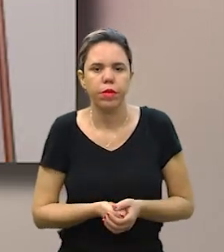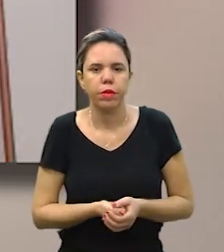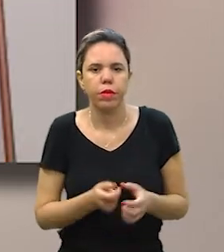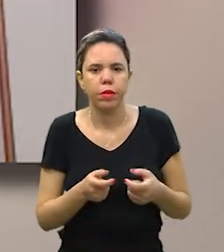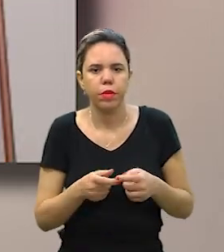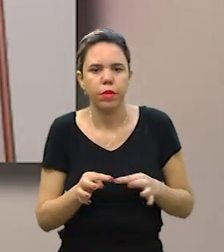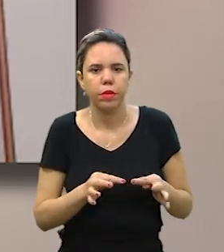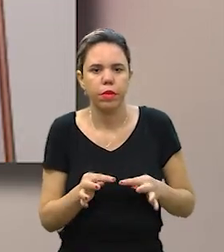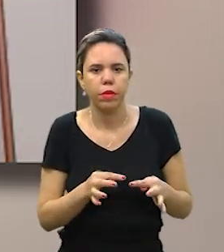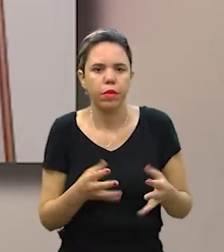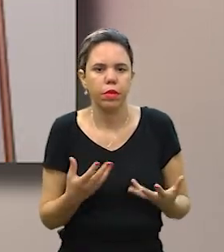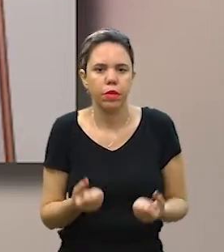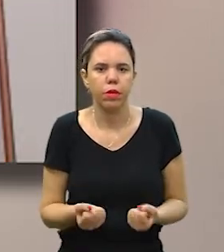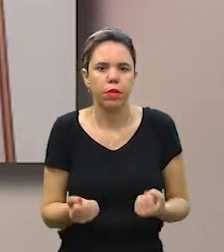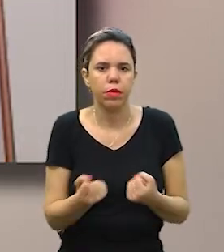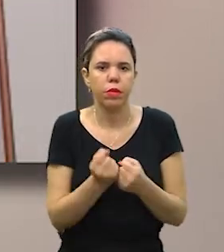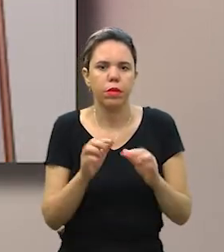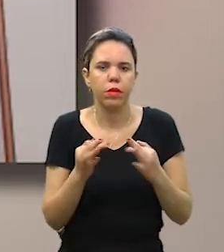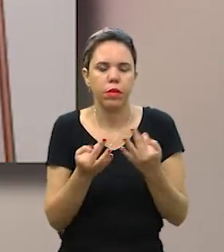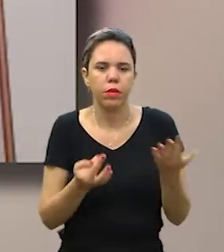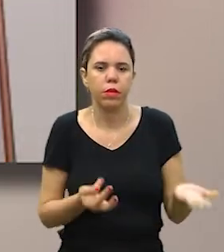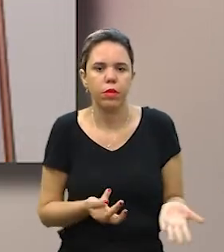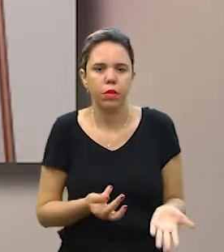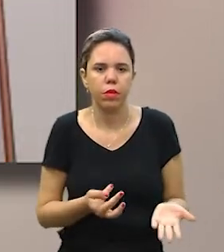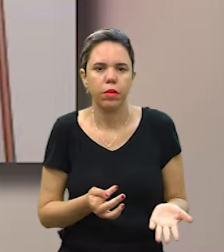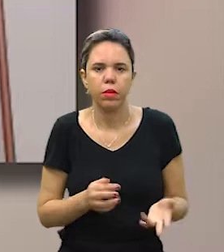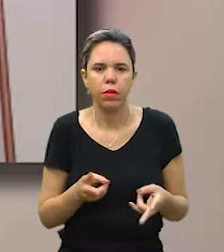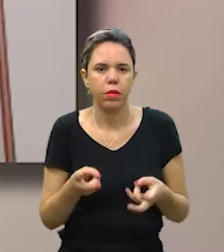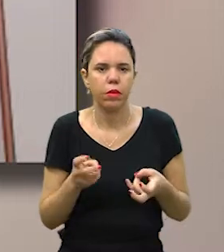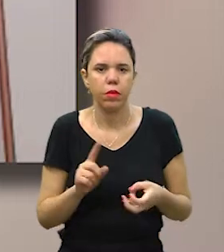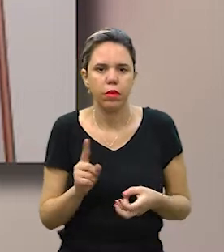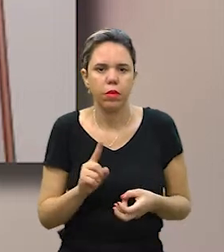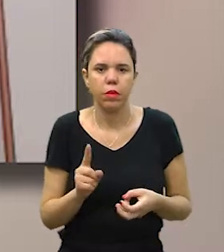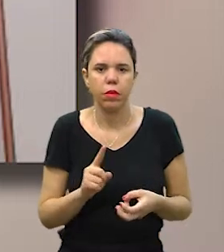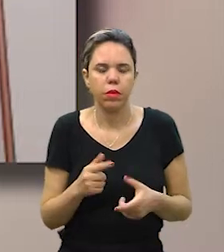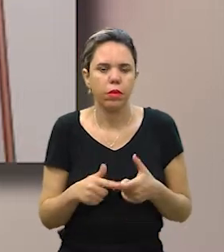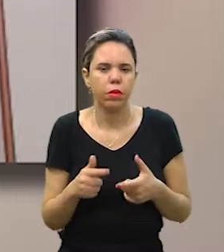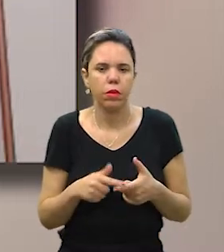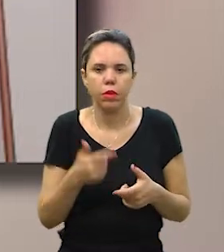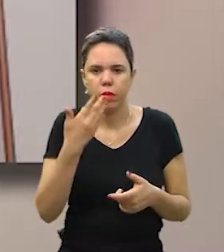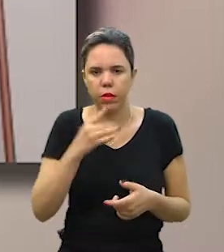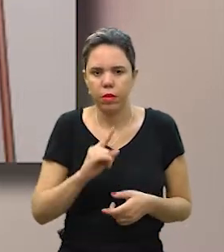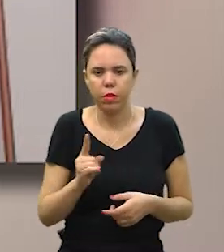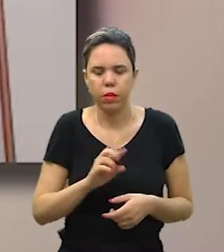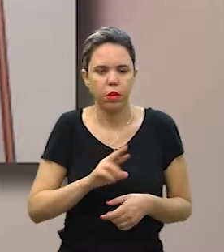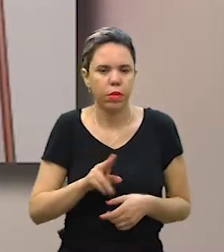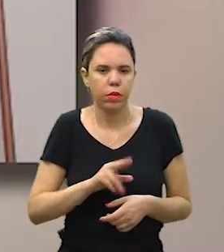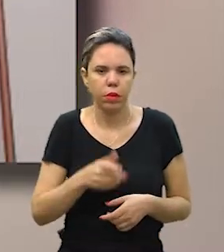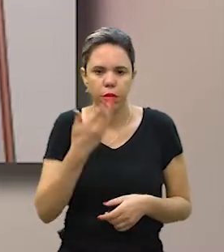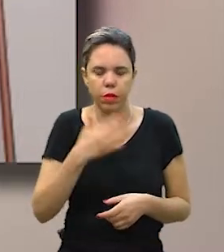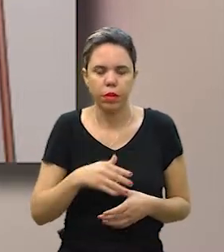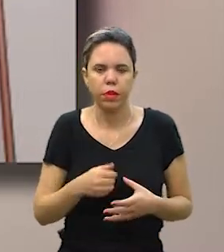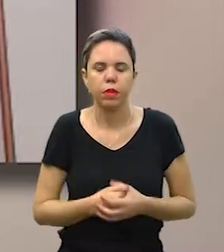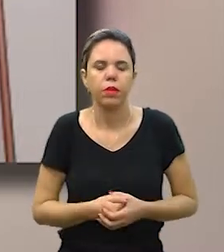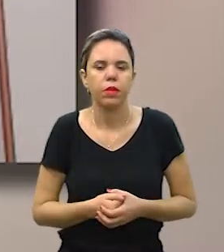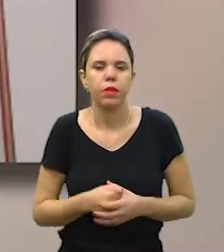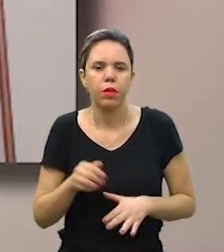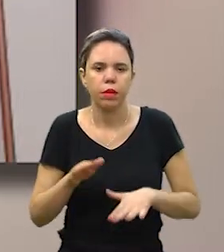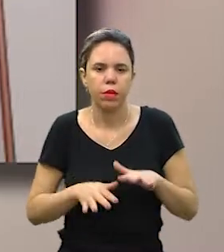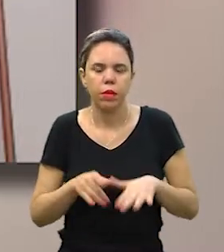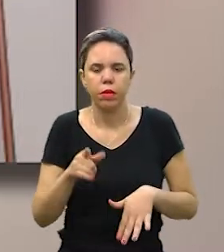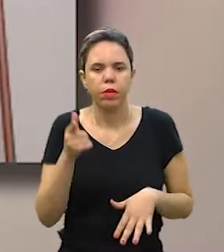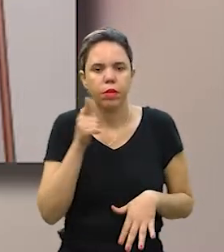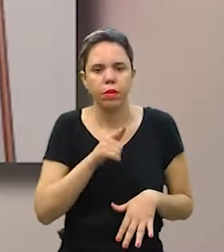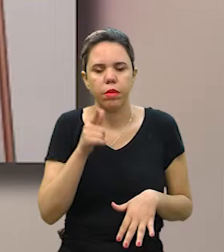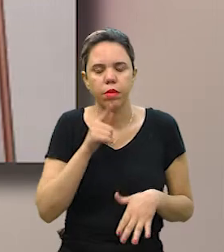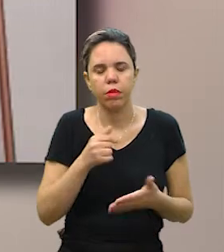O pediatra ele tem que acolher a família, não olhar, às vezes, o problema não está só na criança ou nem é a criança. Às vezes, se